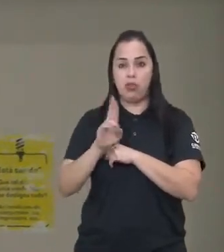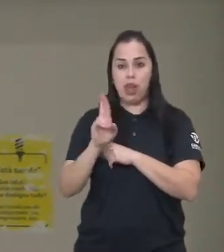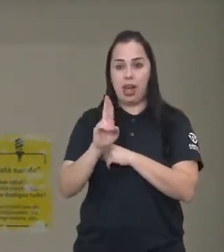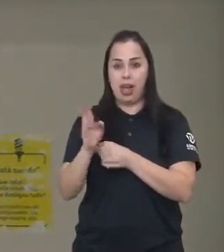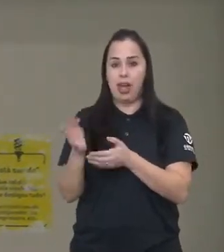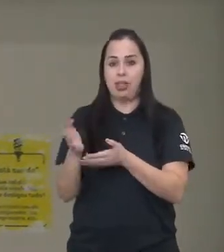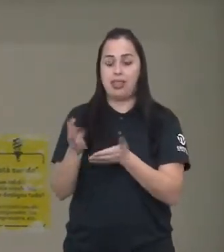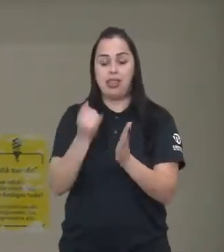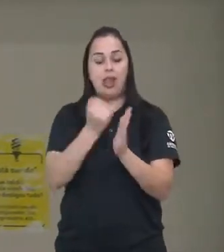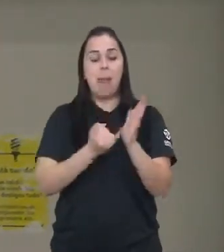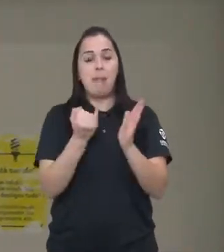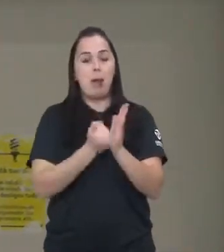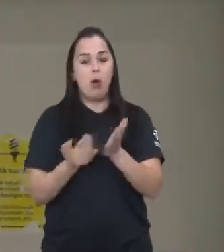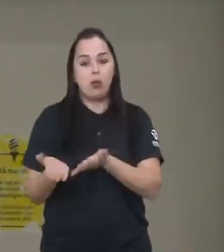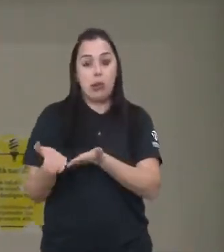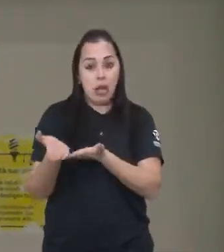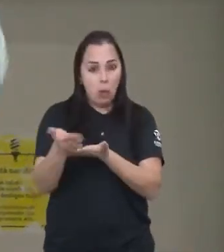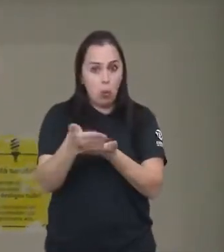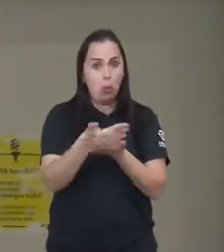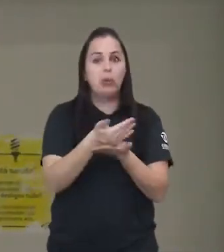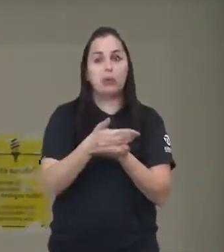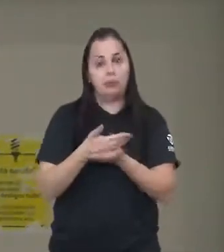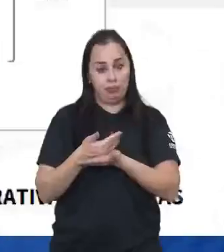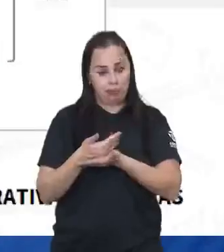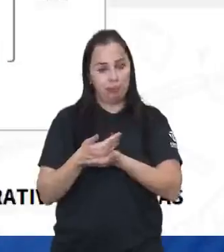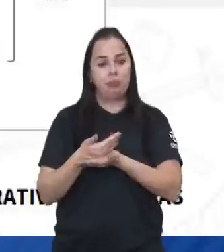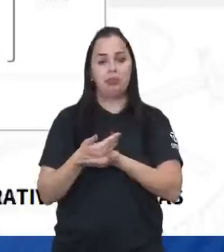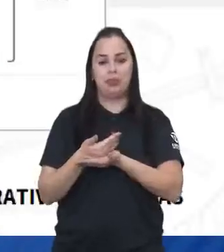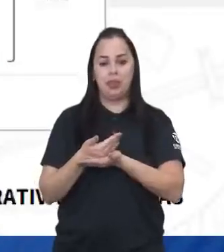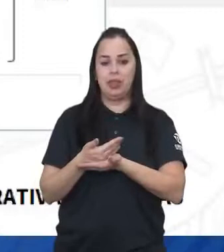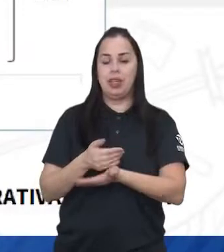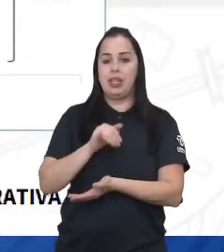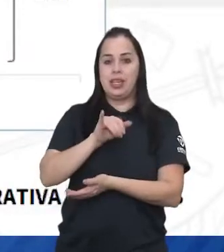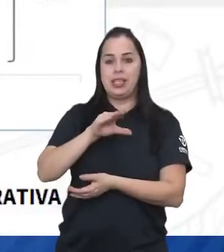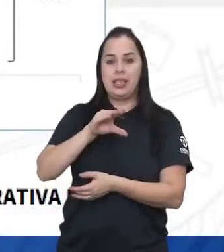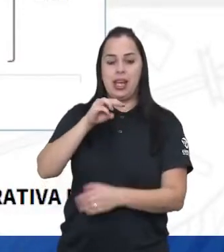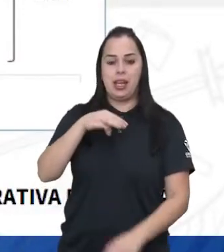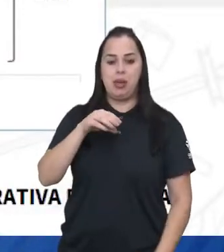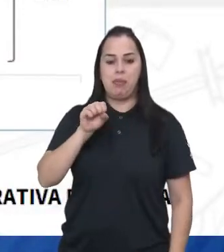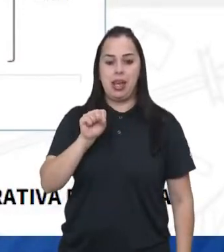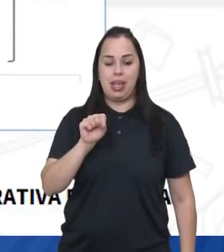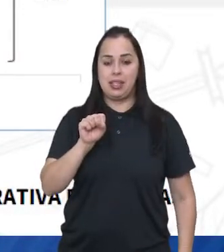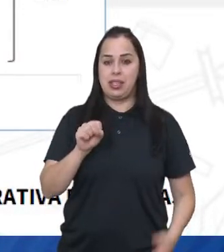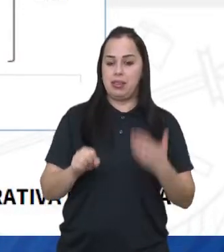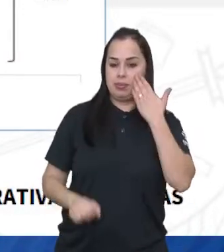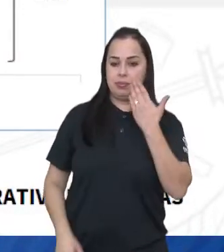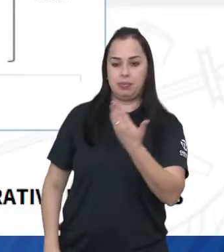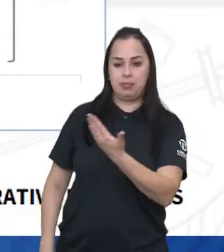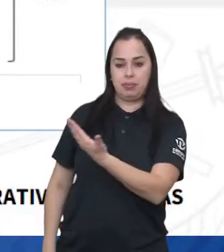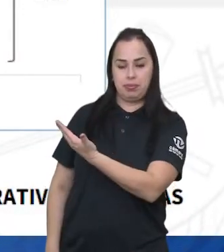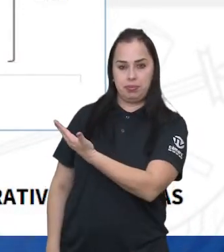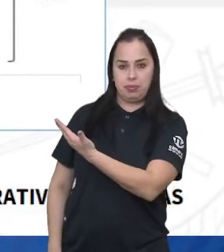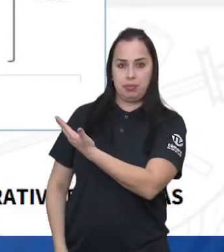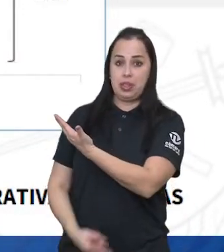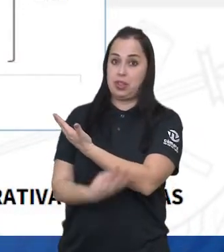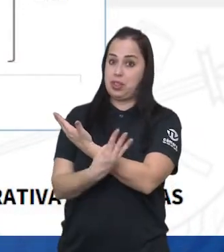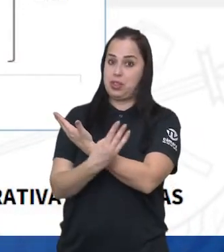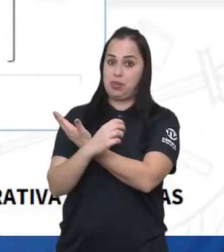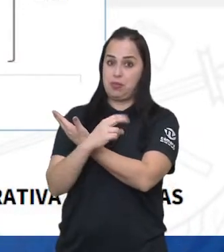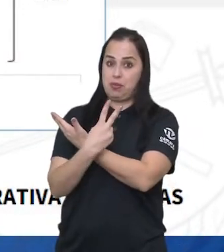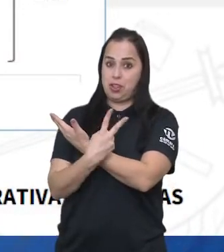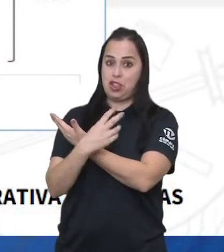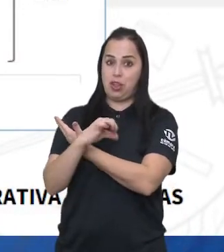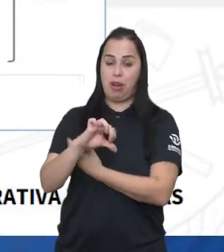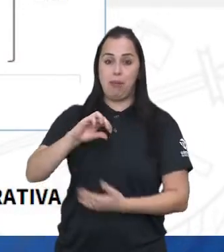em impostos nos primeiros 4 meses do ano. O ICMS ficou no topo da lista, acumulando